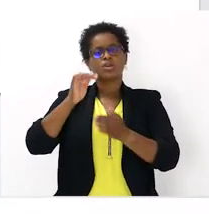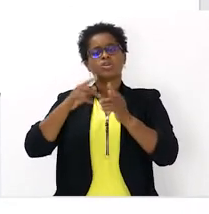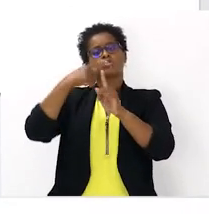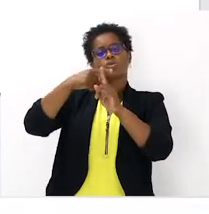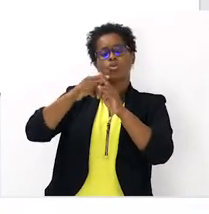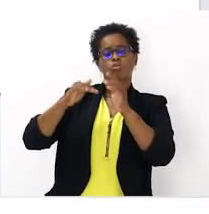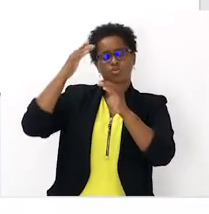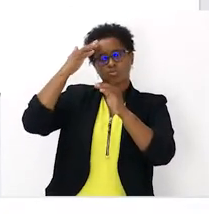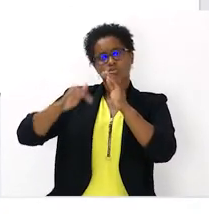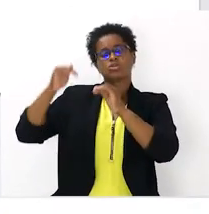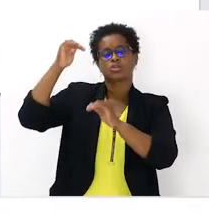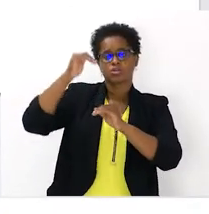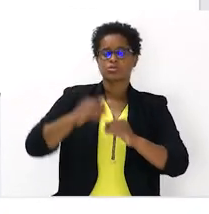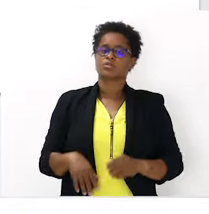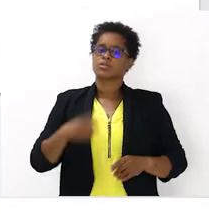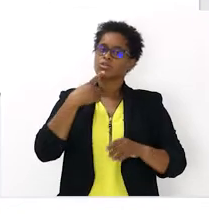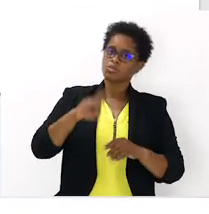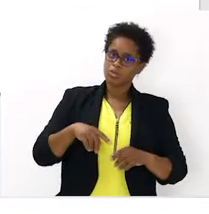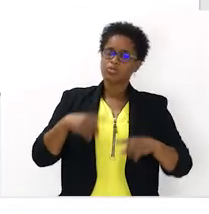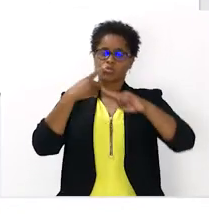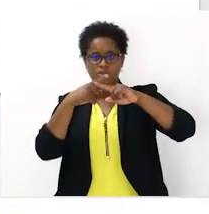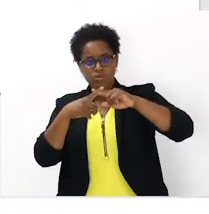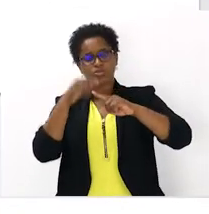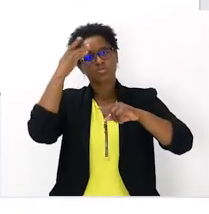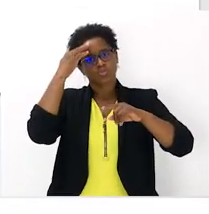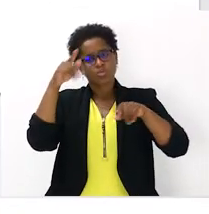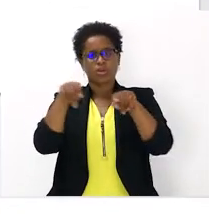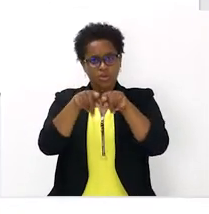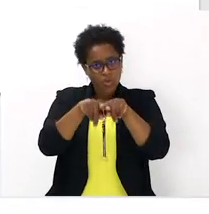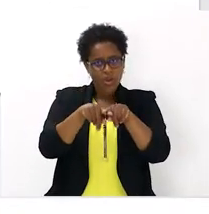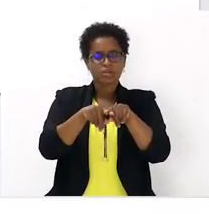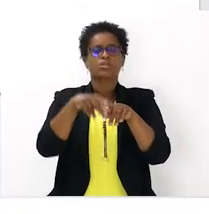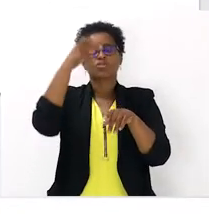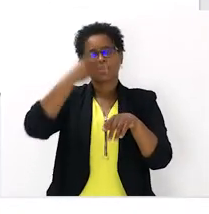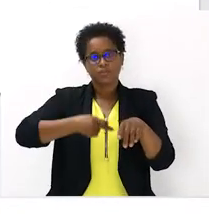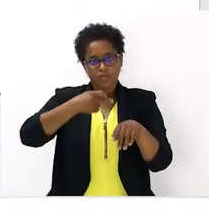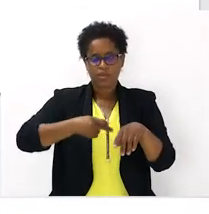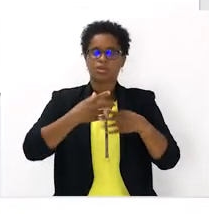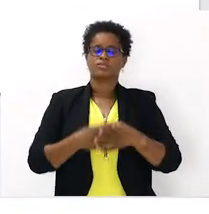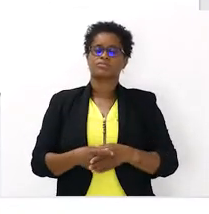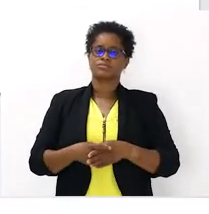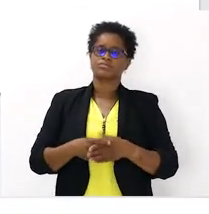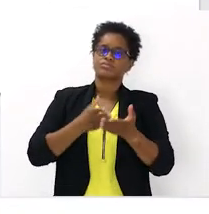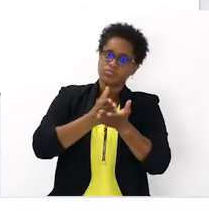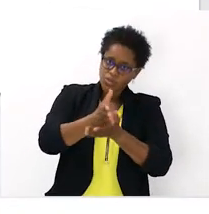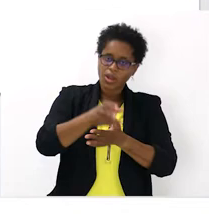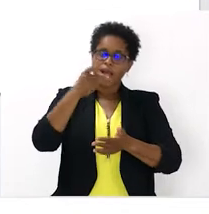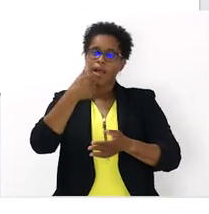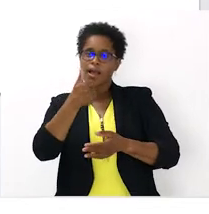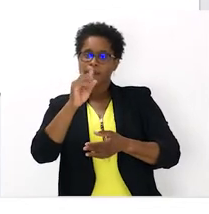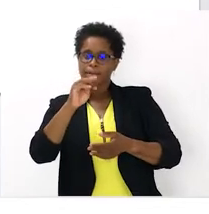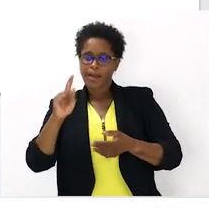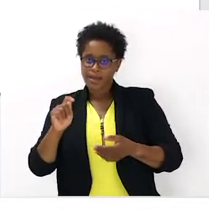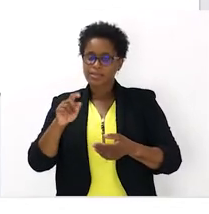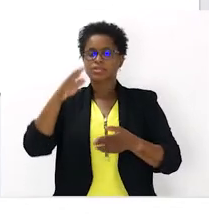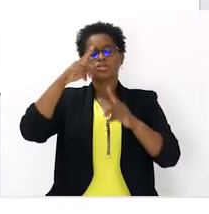potência com as mesmas bases, com a mesma base, mantém-se a base e